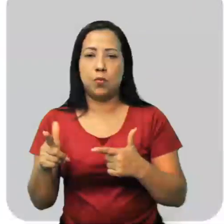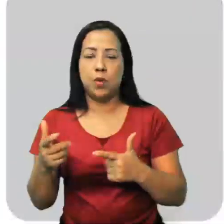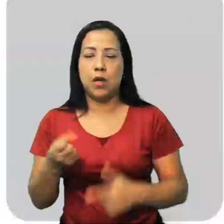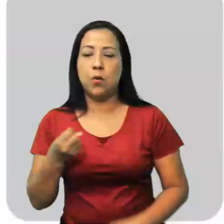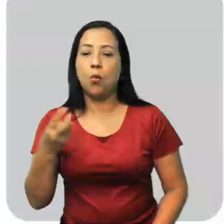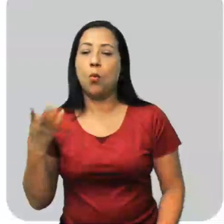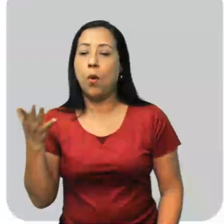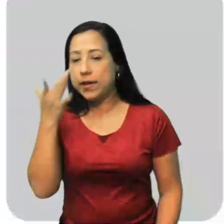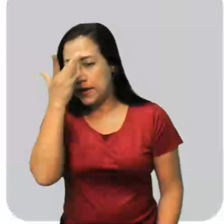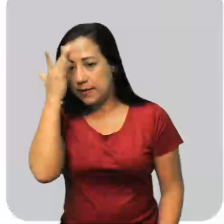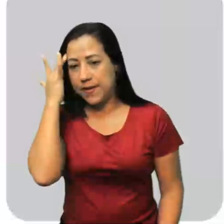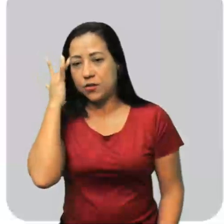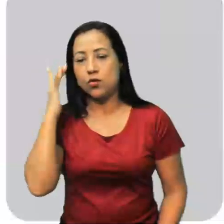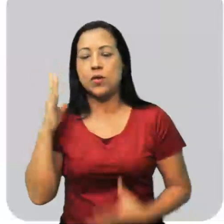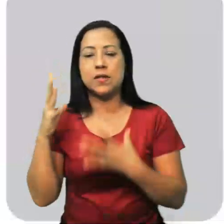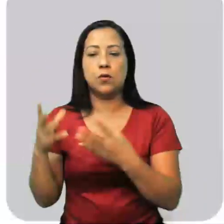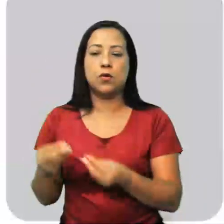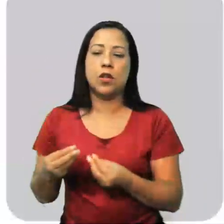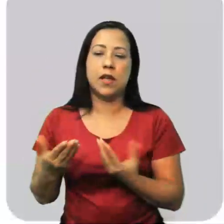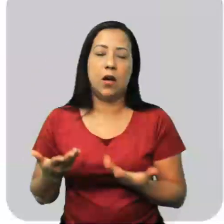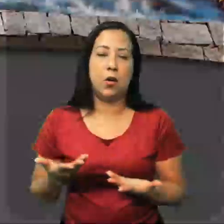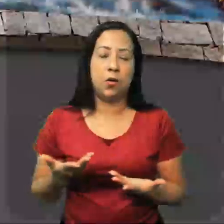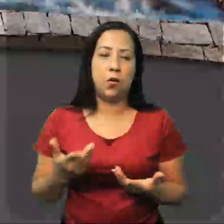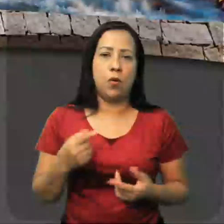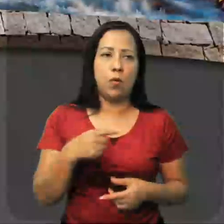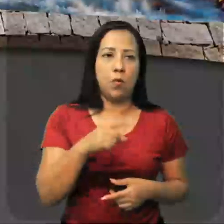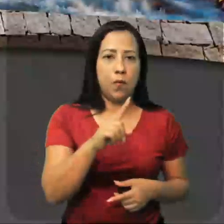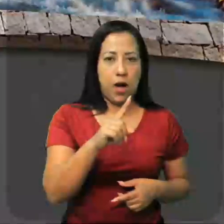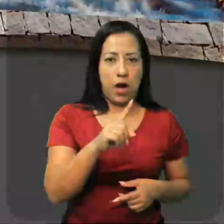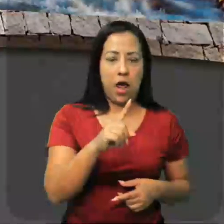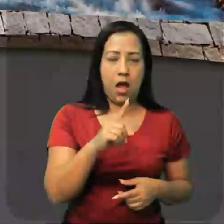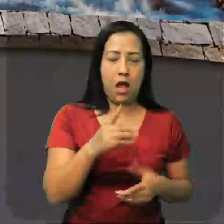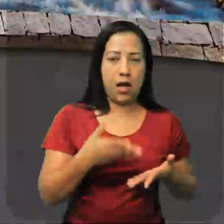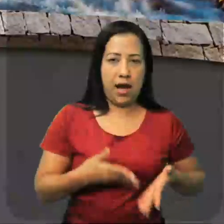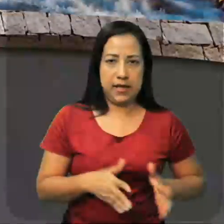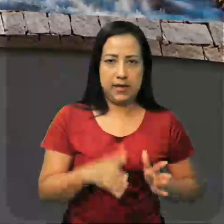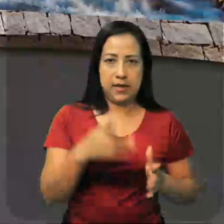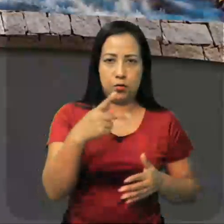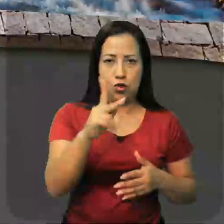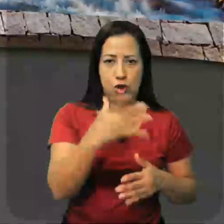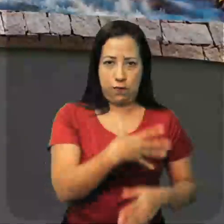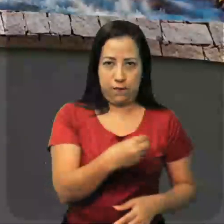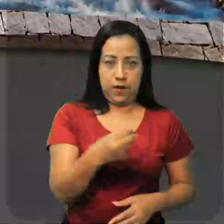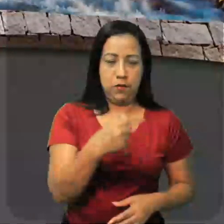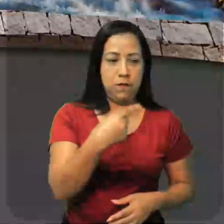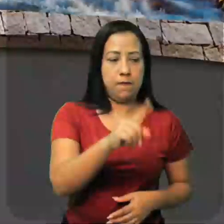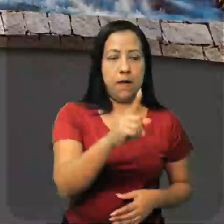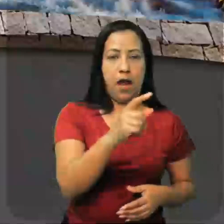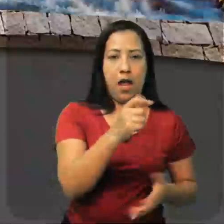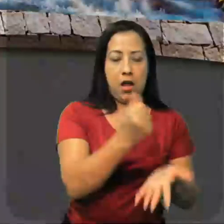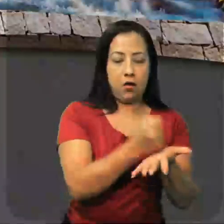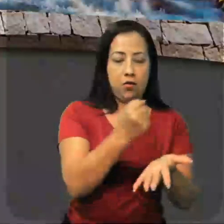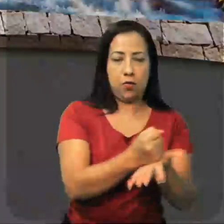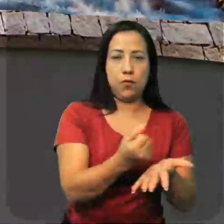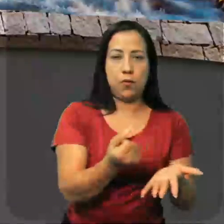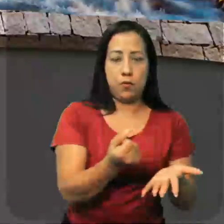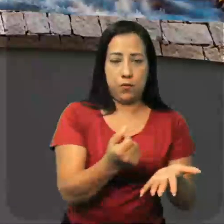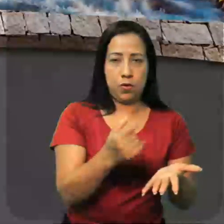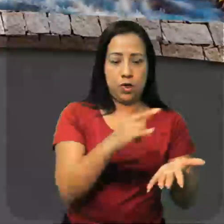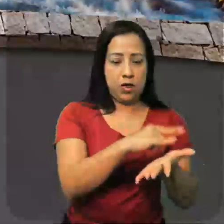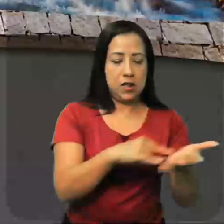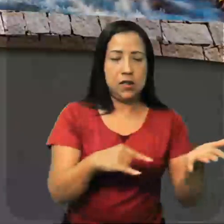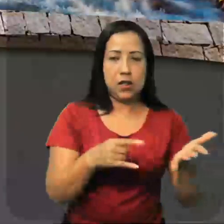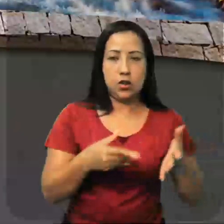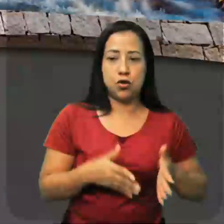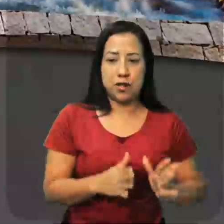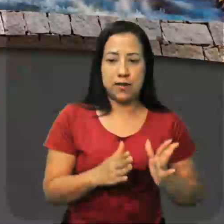IBGE. Você vai lá no cartório, nasceu seu filho, você vai lá e registra. Tá? Automaticamente faz essa continha aí.